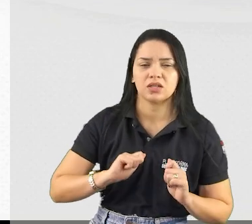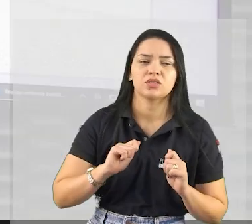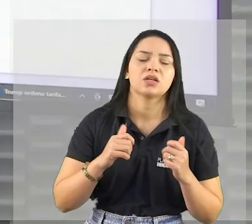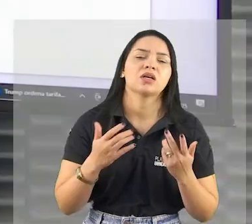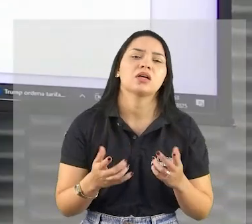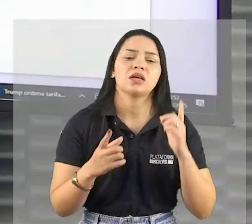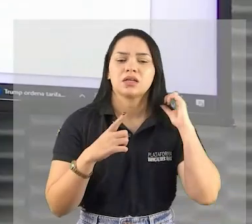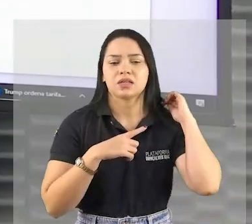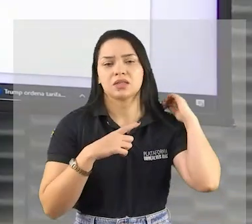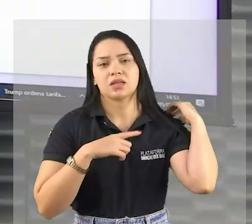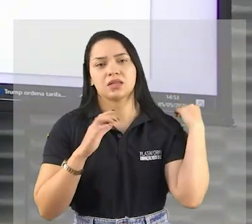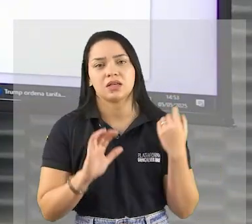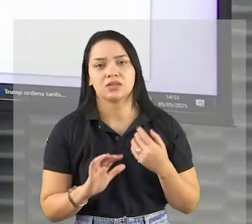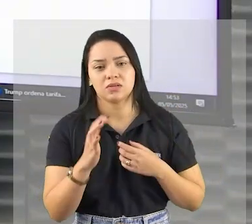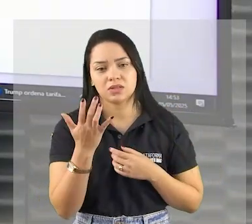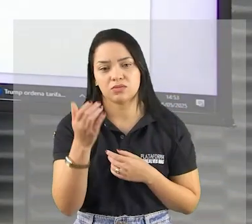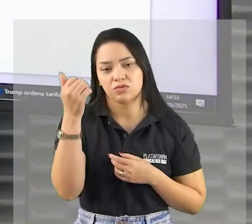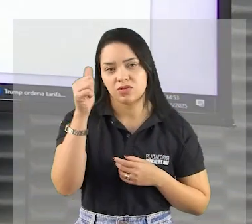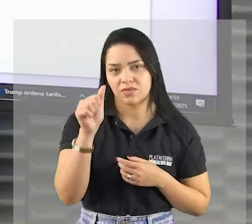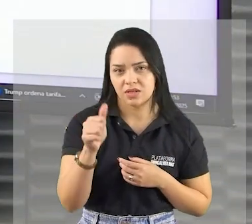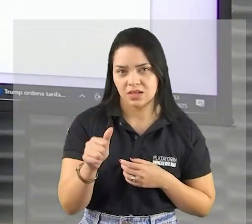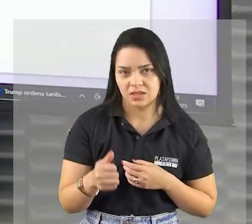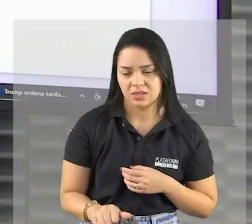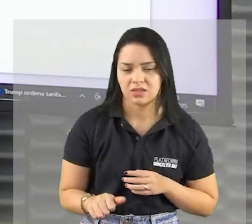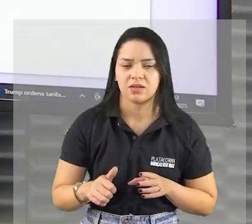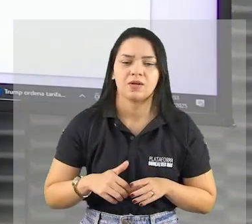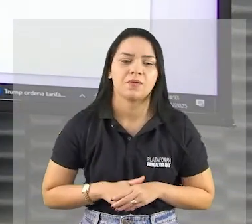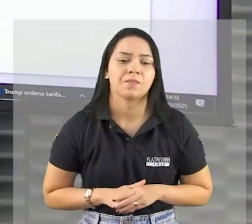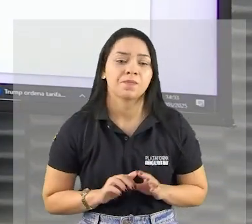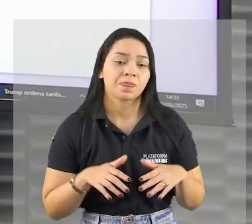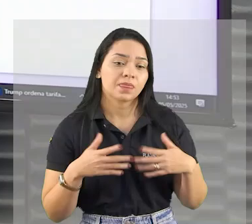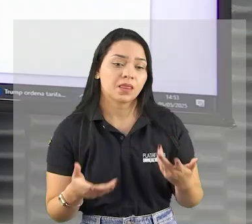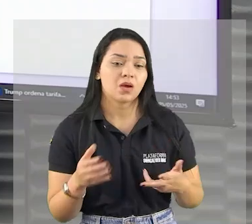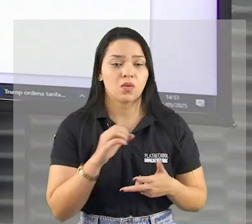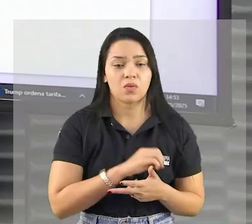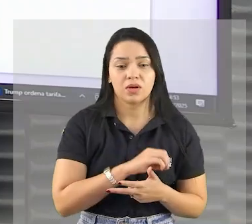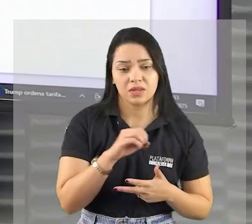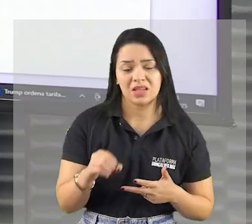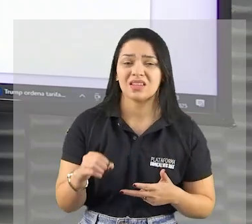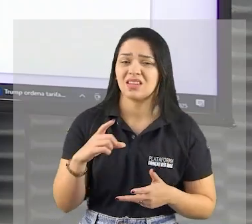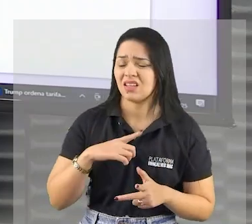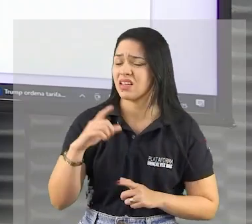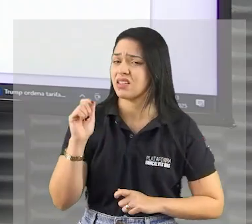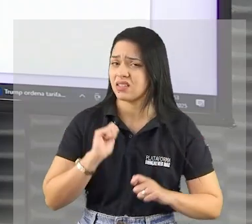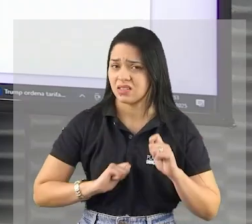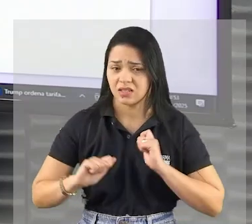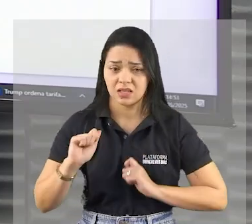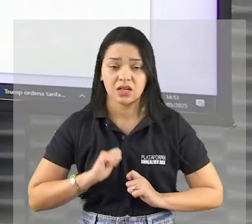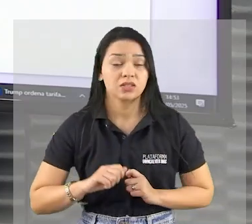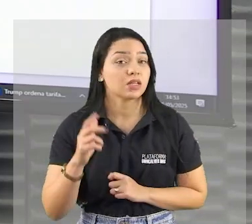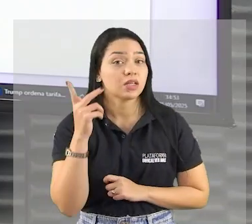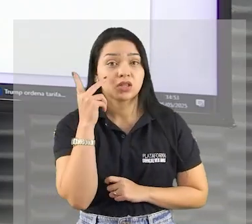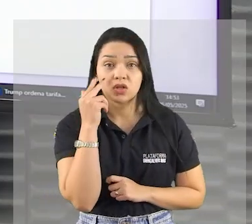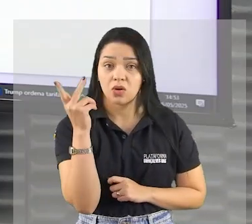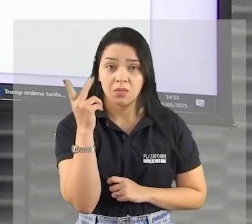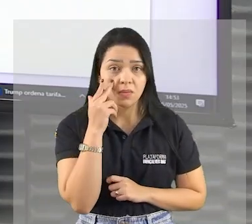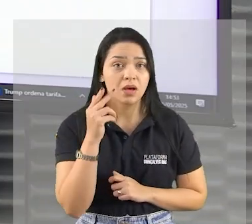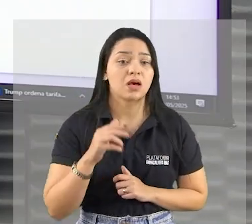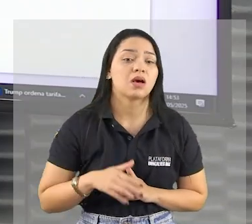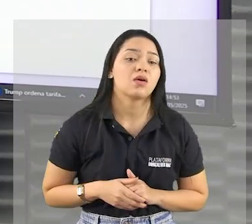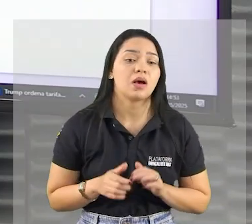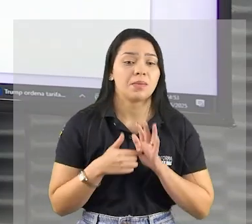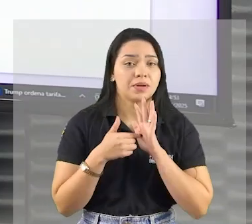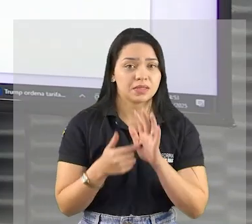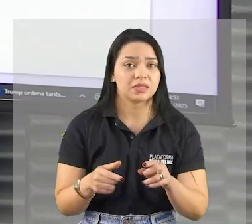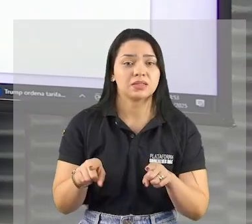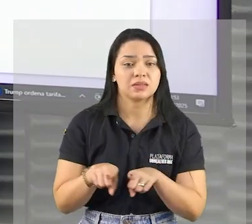diante da situação de avaliação. Então, claro que o Enem vai trazer ansiedade para você e isso é normal. Isso também apresenta